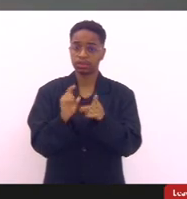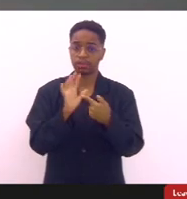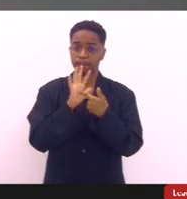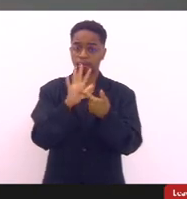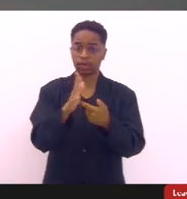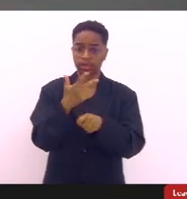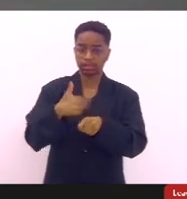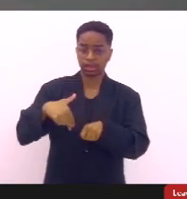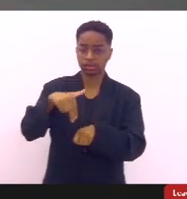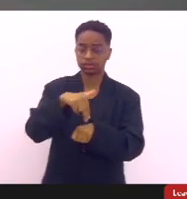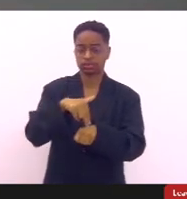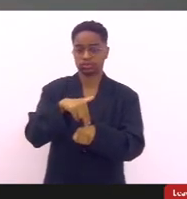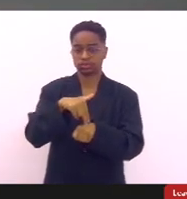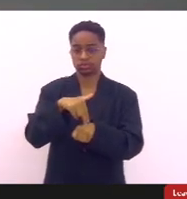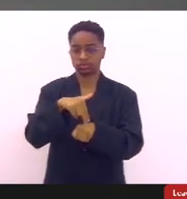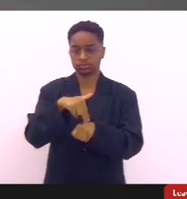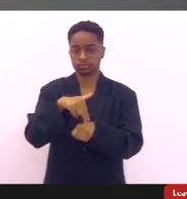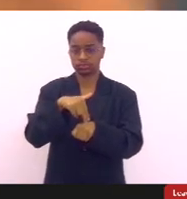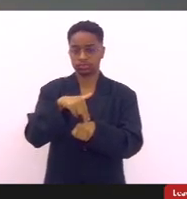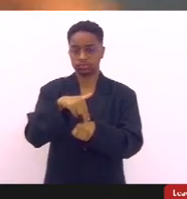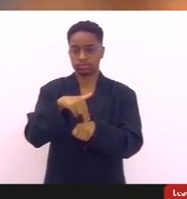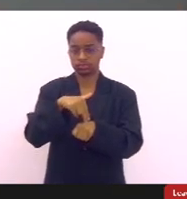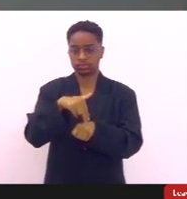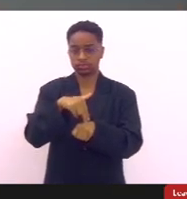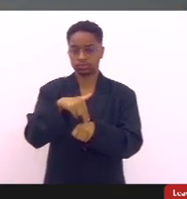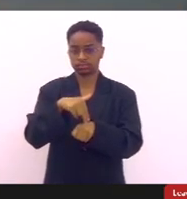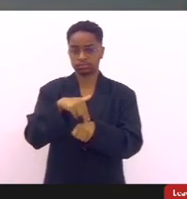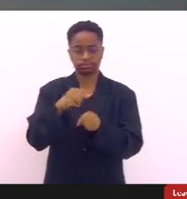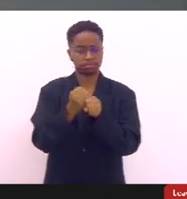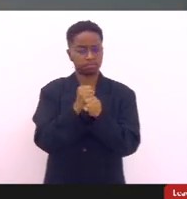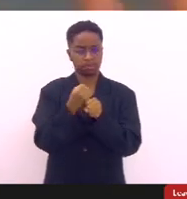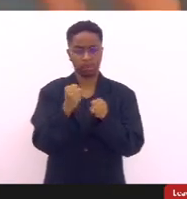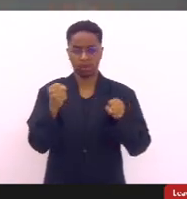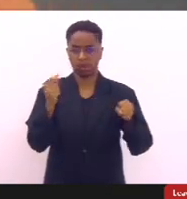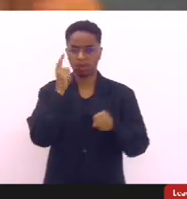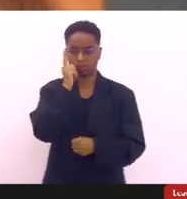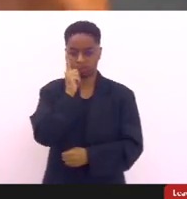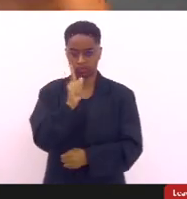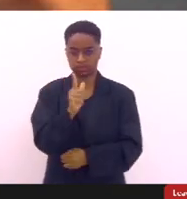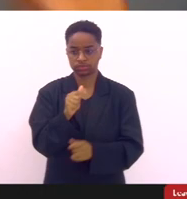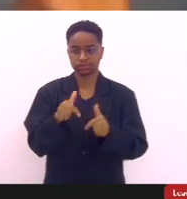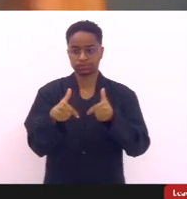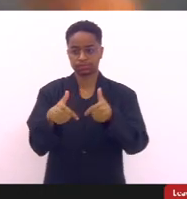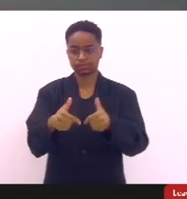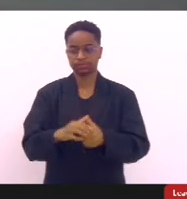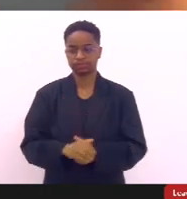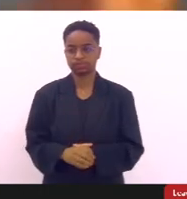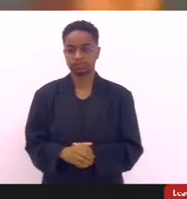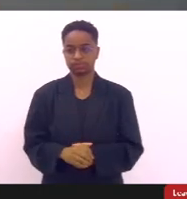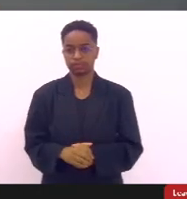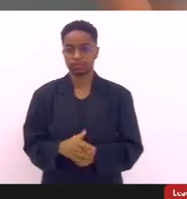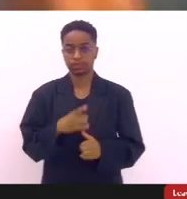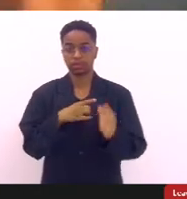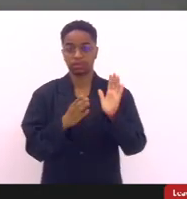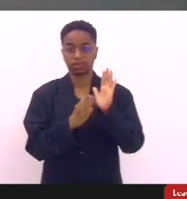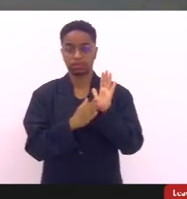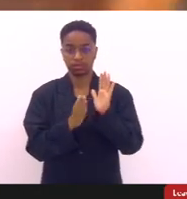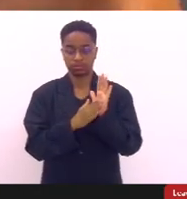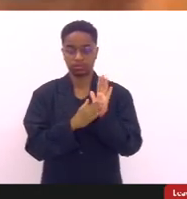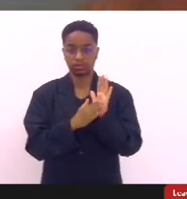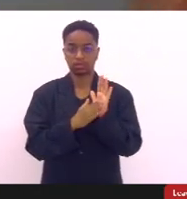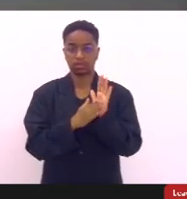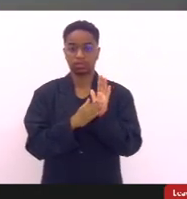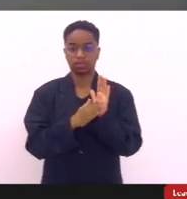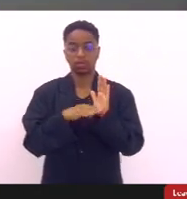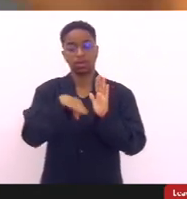nível nacional, de uma dimensão enorme, é de propor um programa piloto